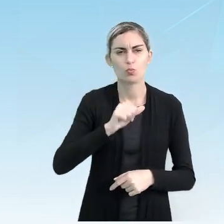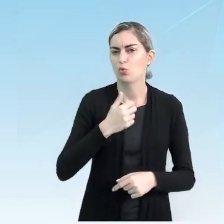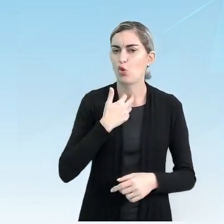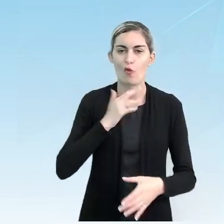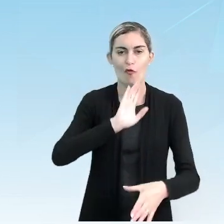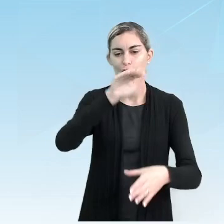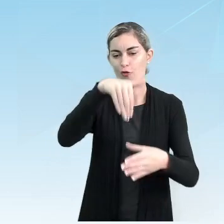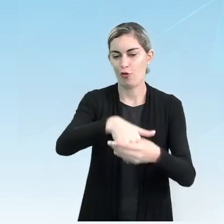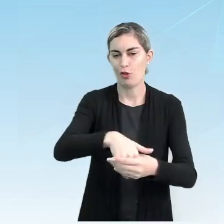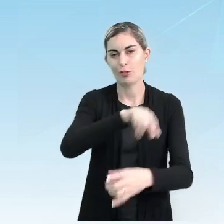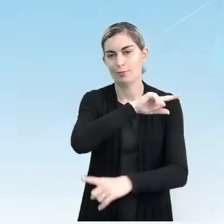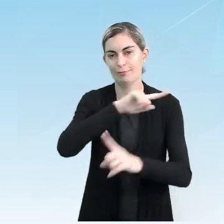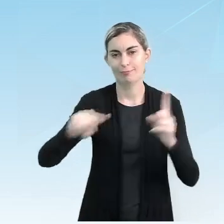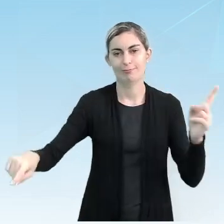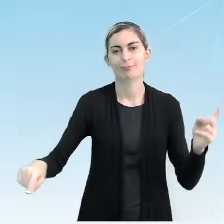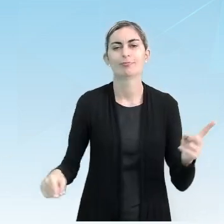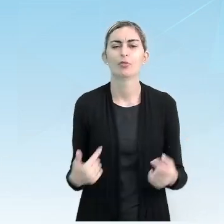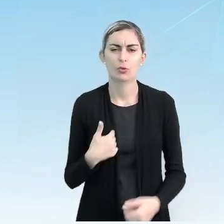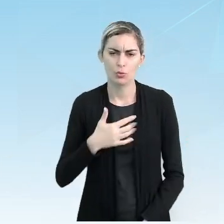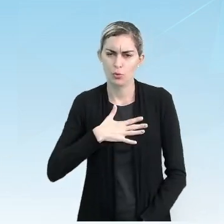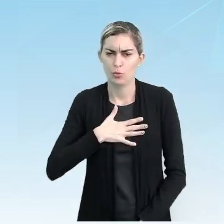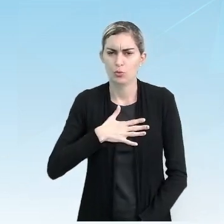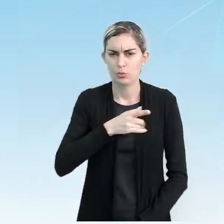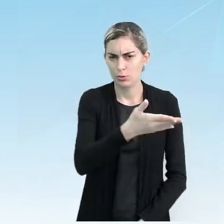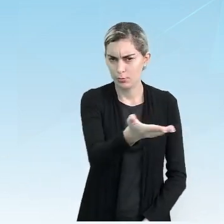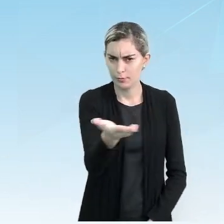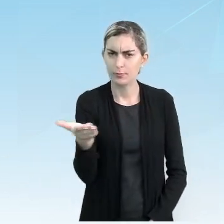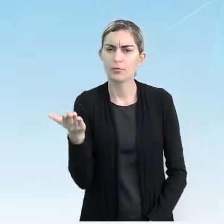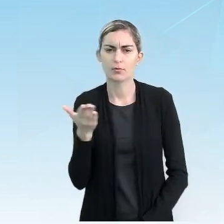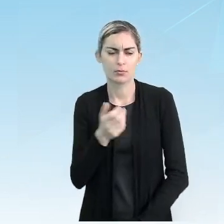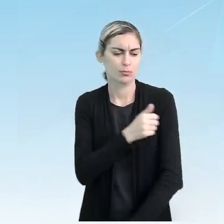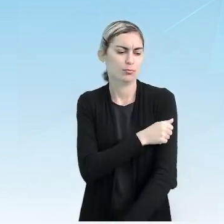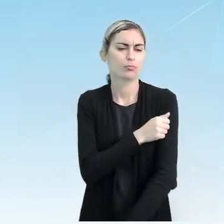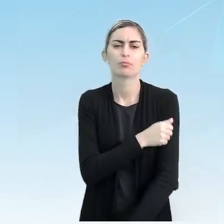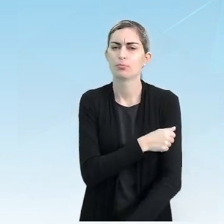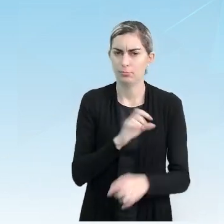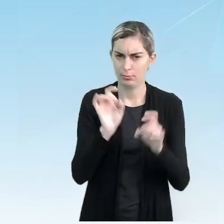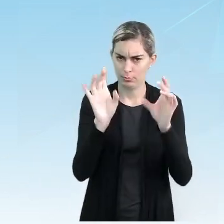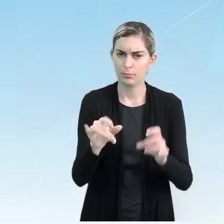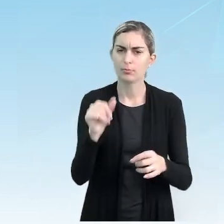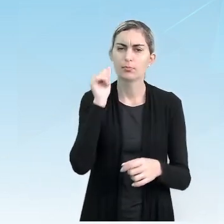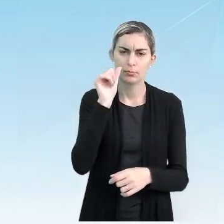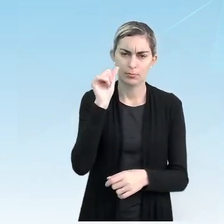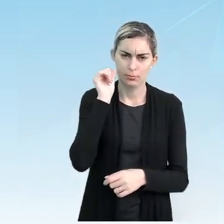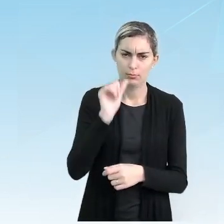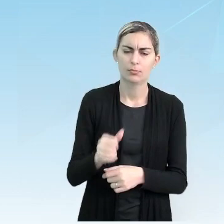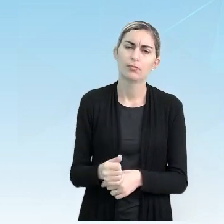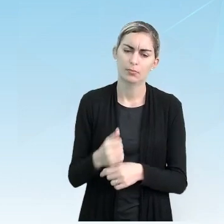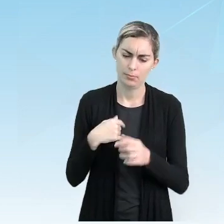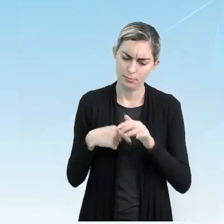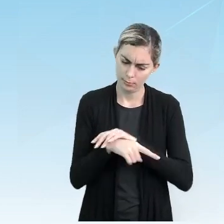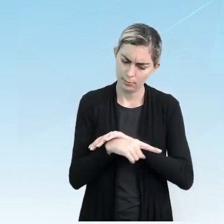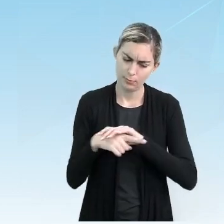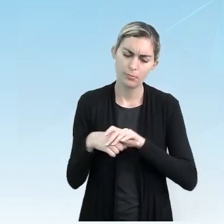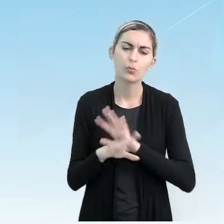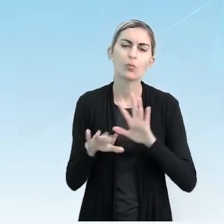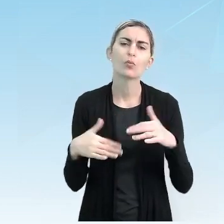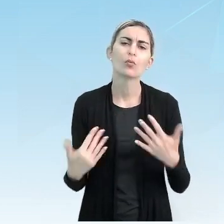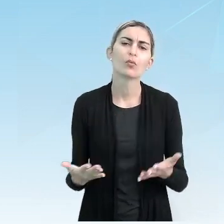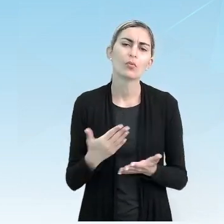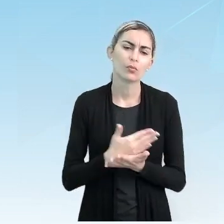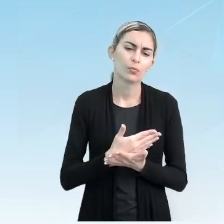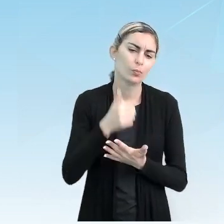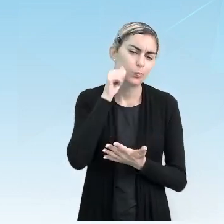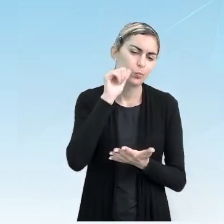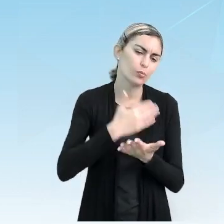votava, certo? Então eu gostaria que vocês, os estudantes, em especial as estudantes, pesquisassem quando é que a mulher começou a